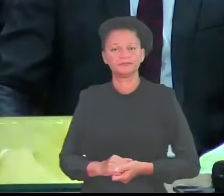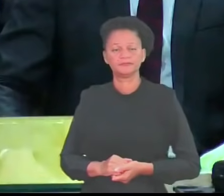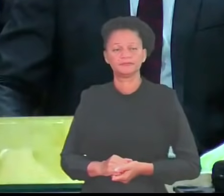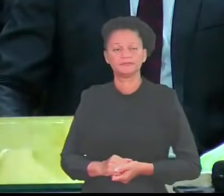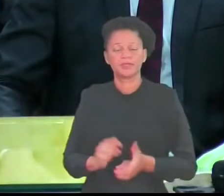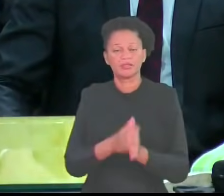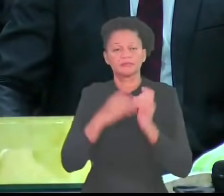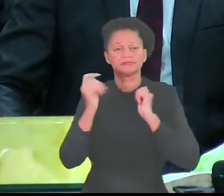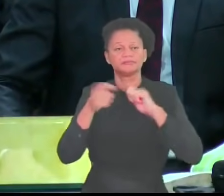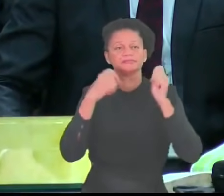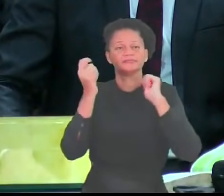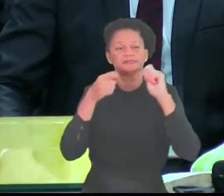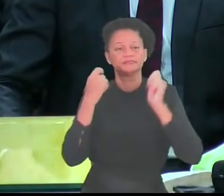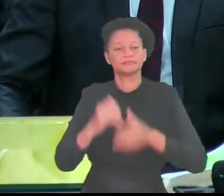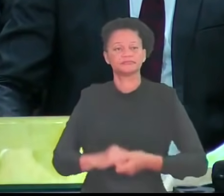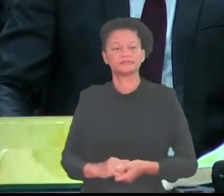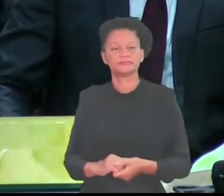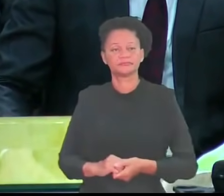Aleluia.